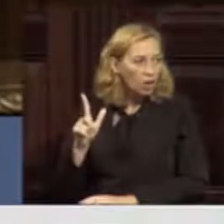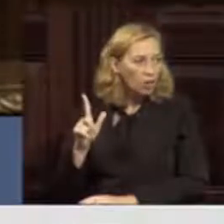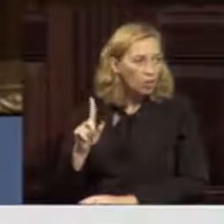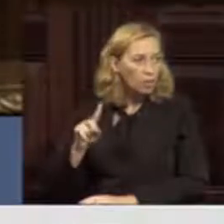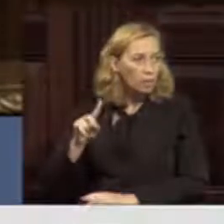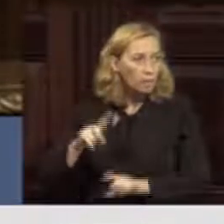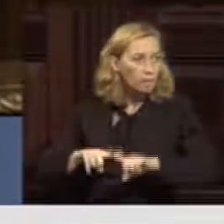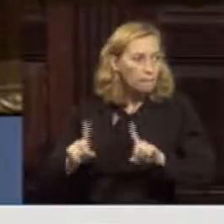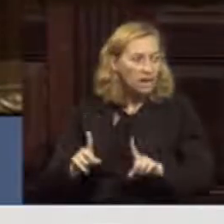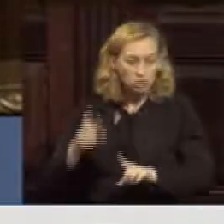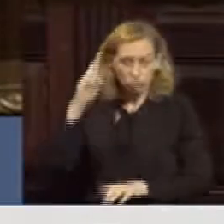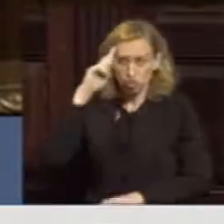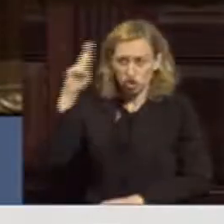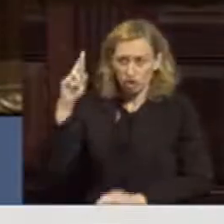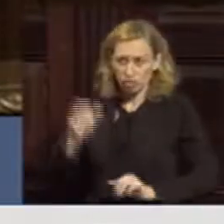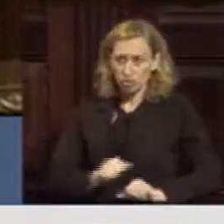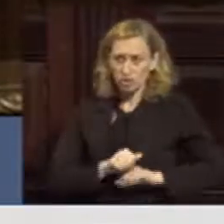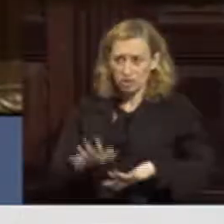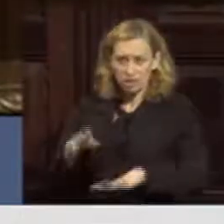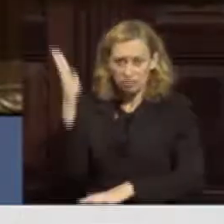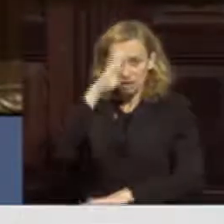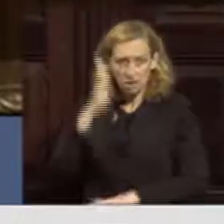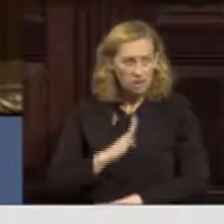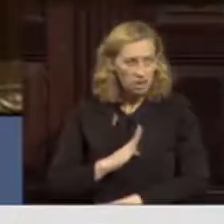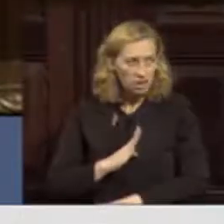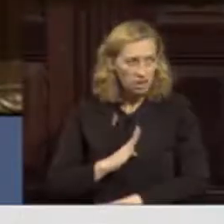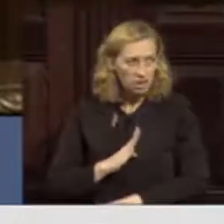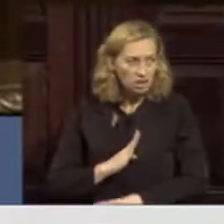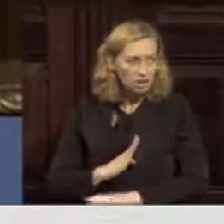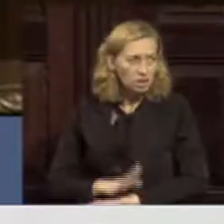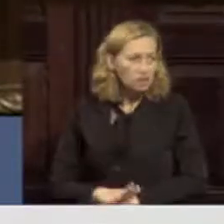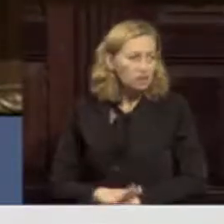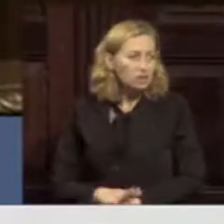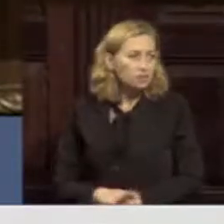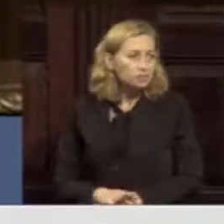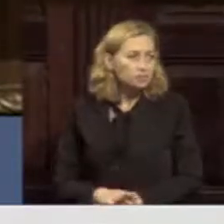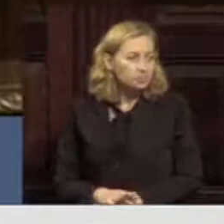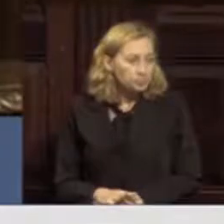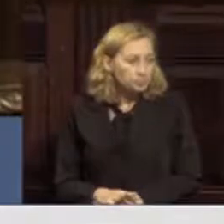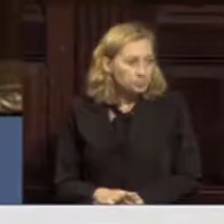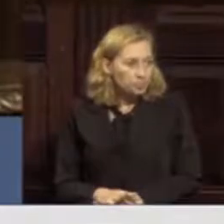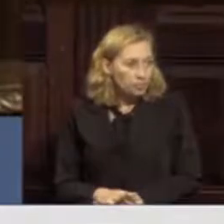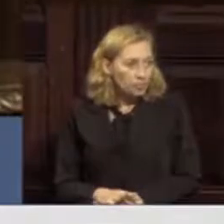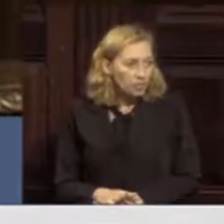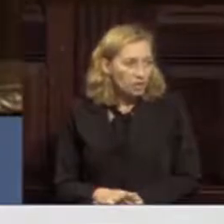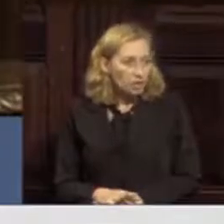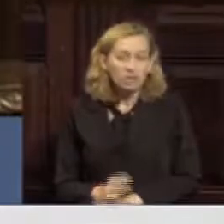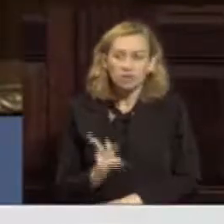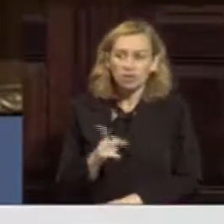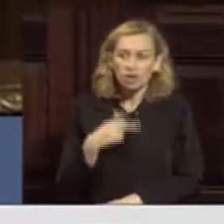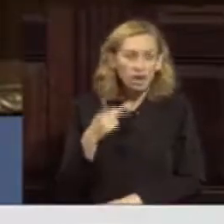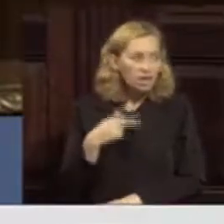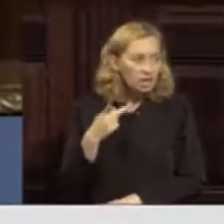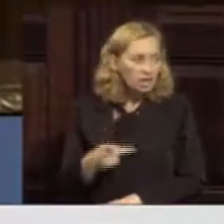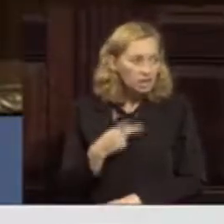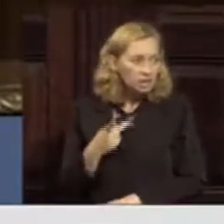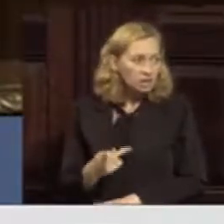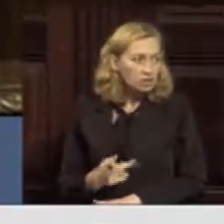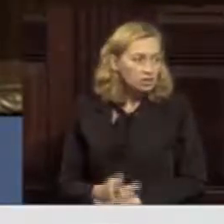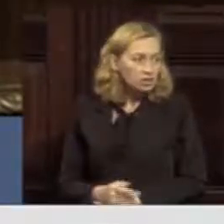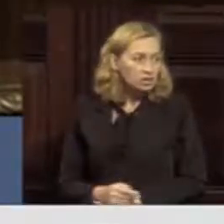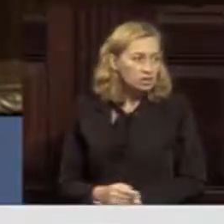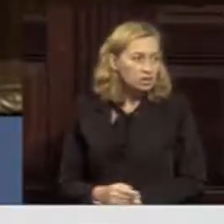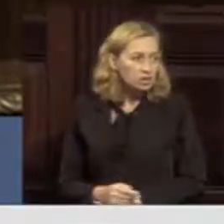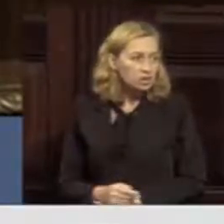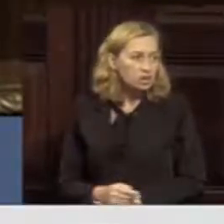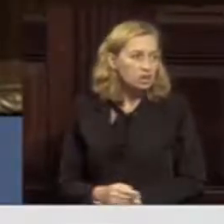comandante do Exército Brasileiro. Aliás, useiro e vezeiro de expressões pelas quais ele se intromete na